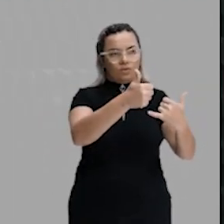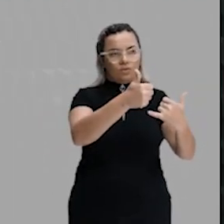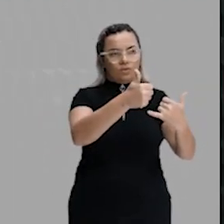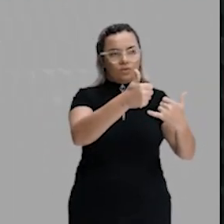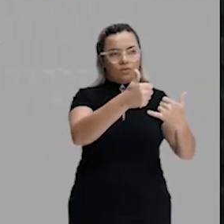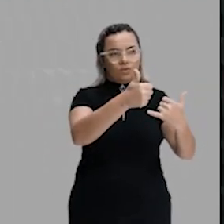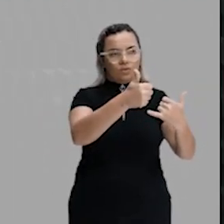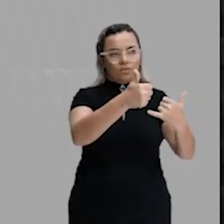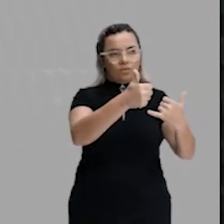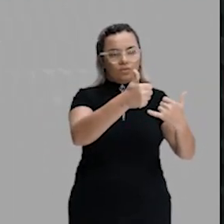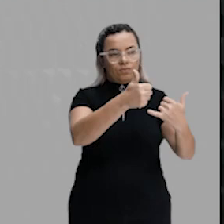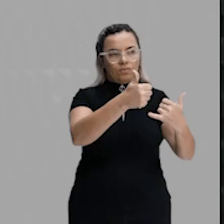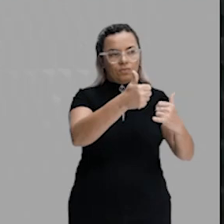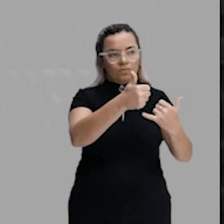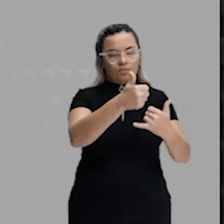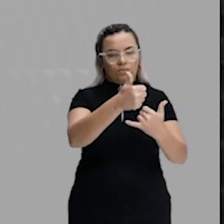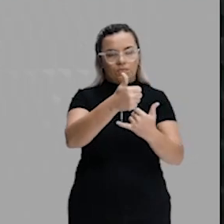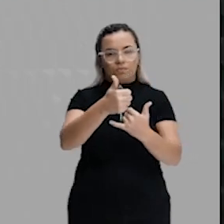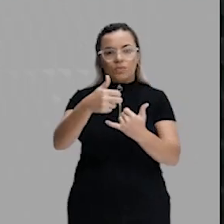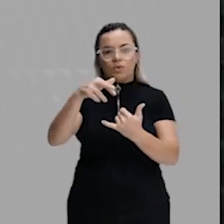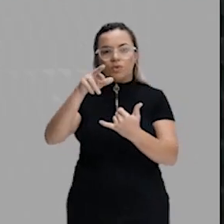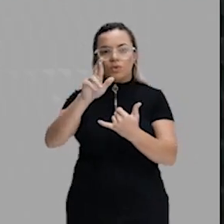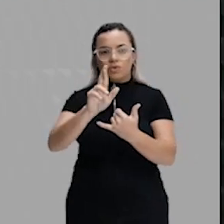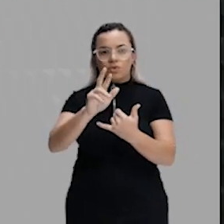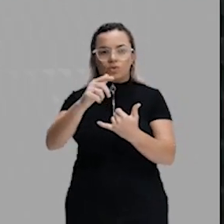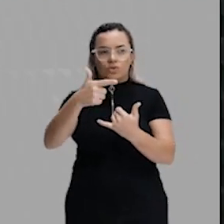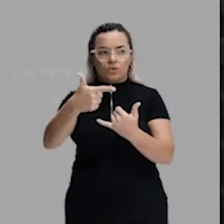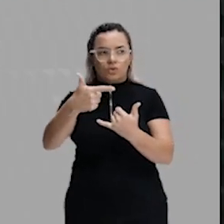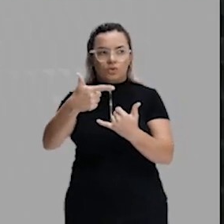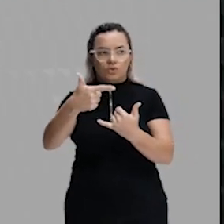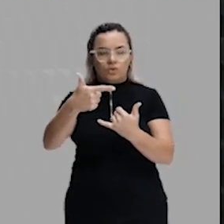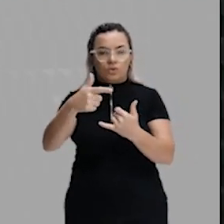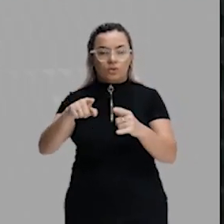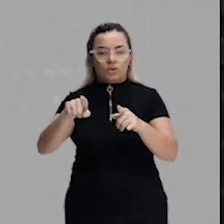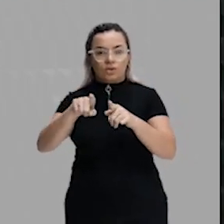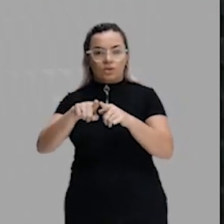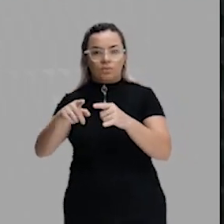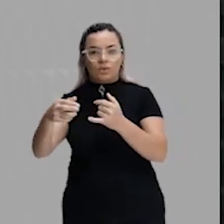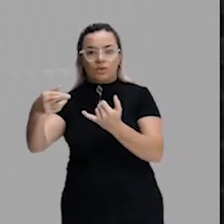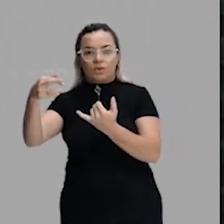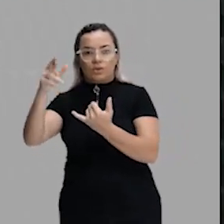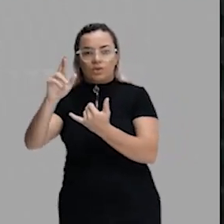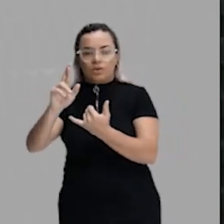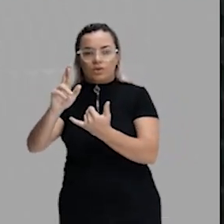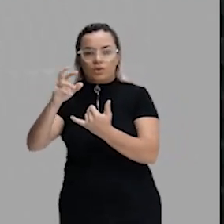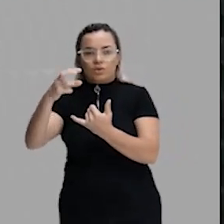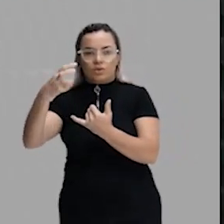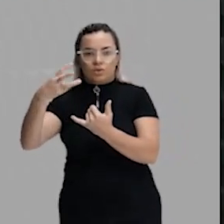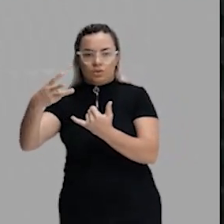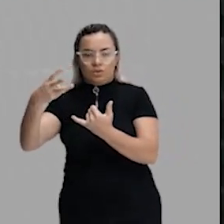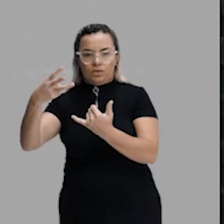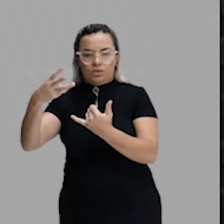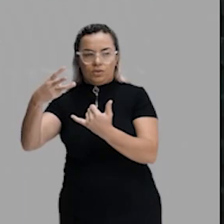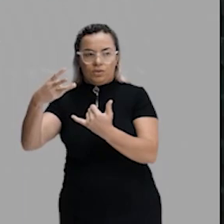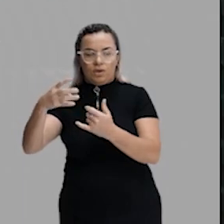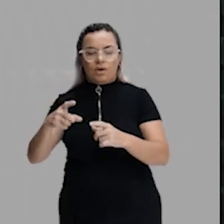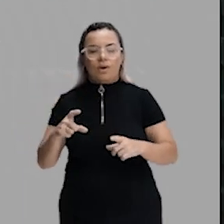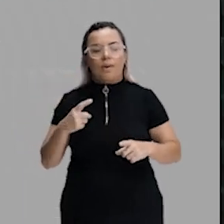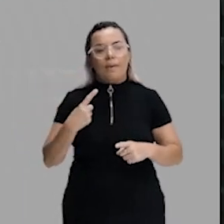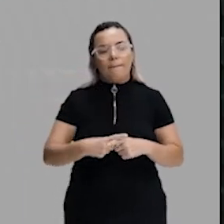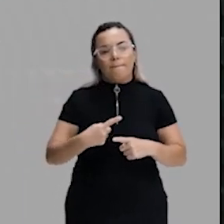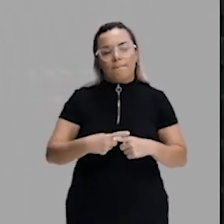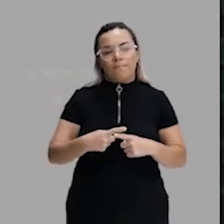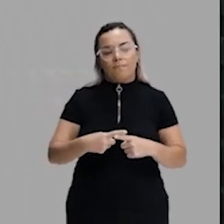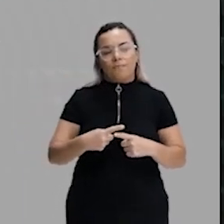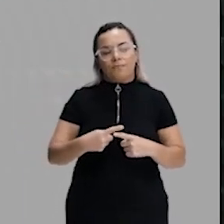ela vai atravessar o resistor 2 e vai atravessar o resistor 3. Por quê?